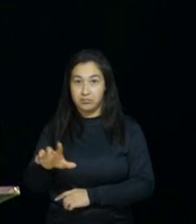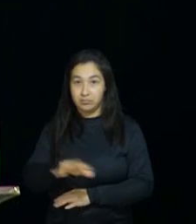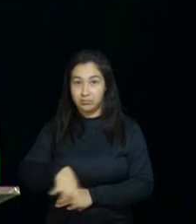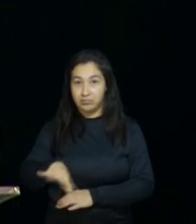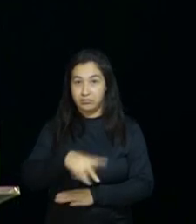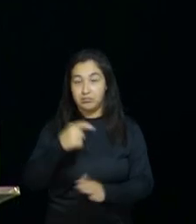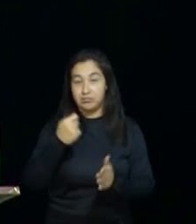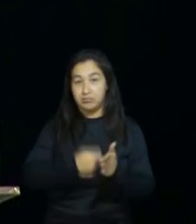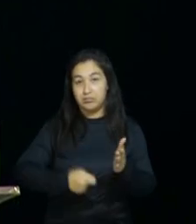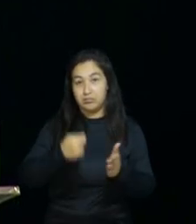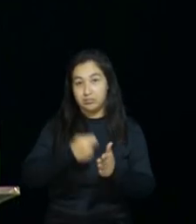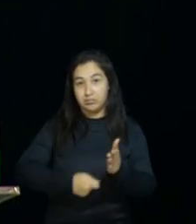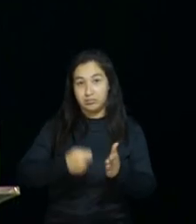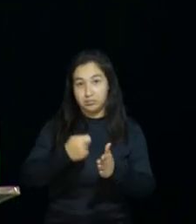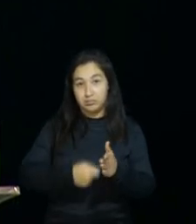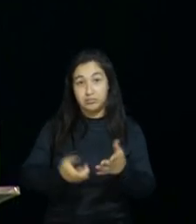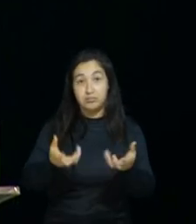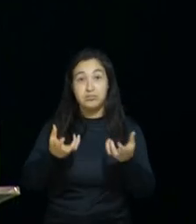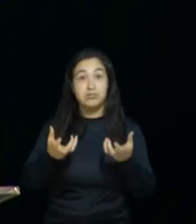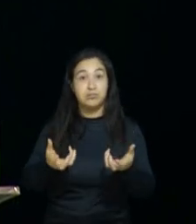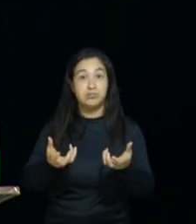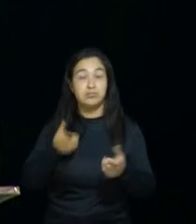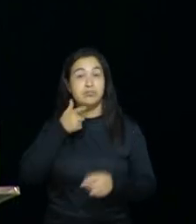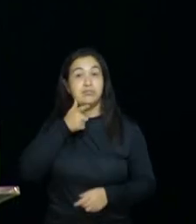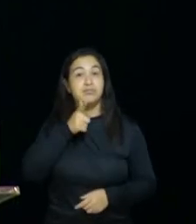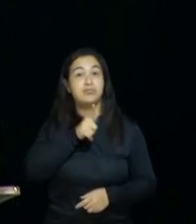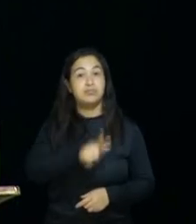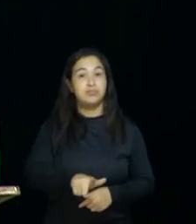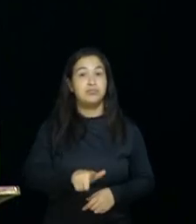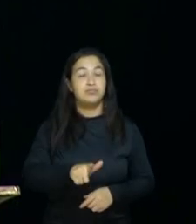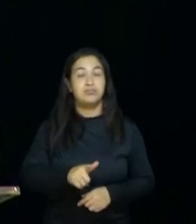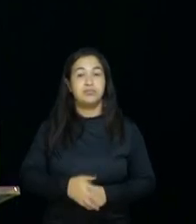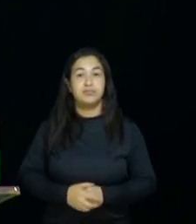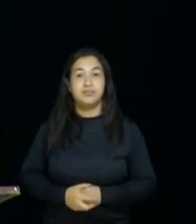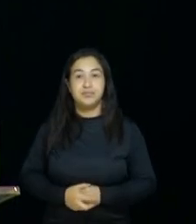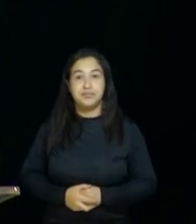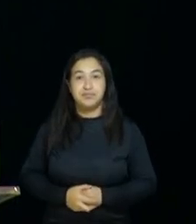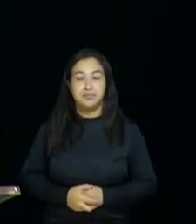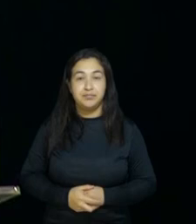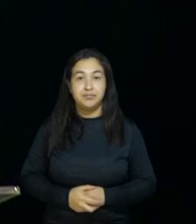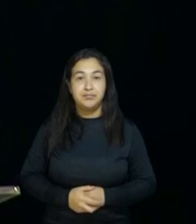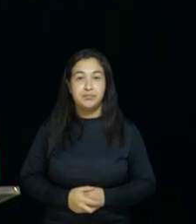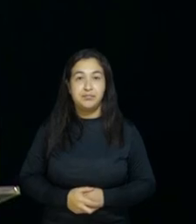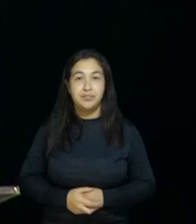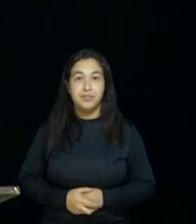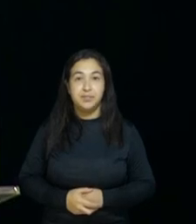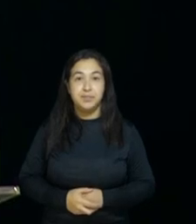lutando para conquistar ainda mais. E encerro